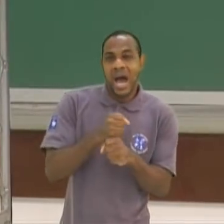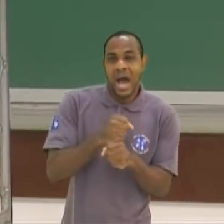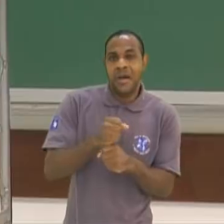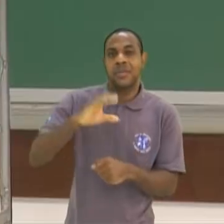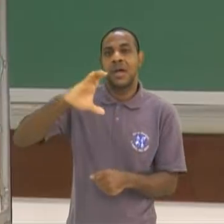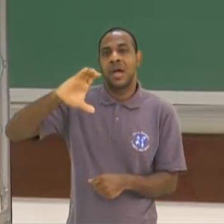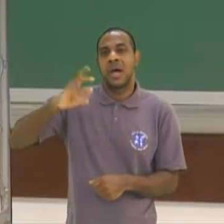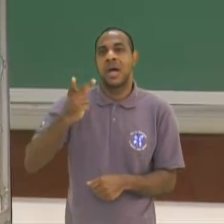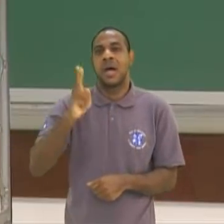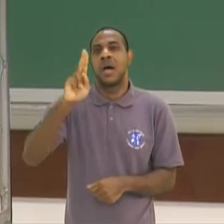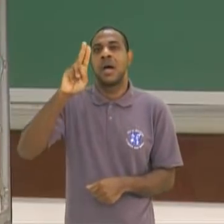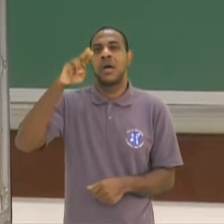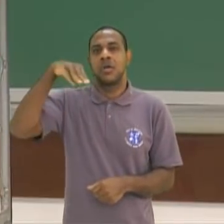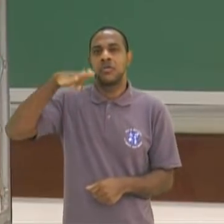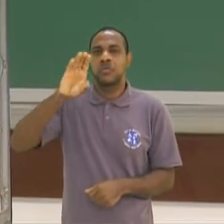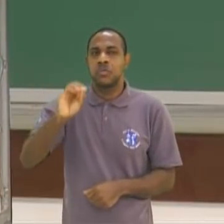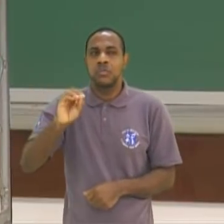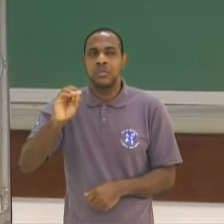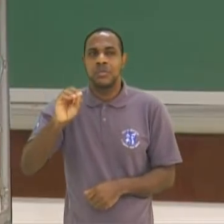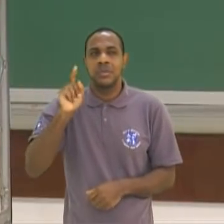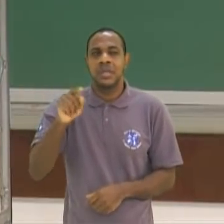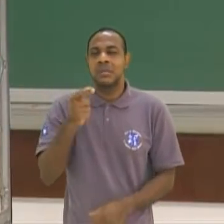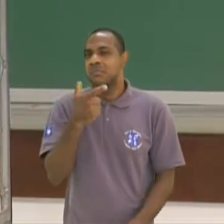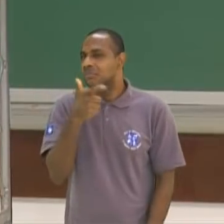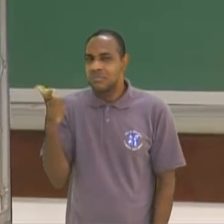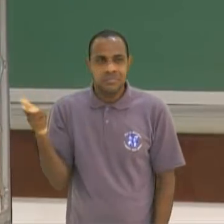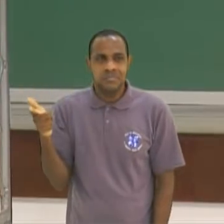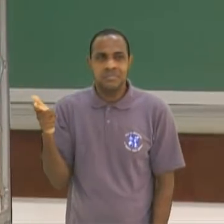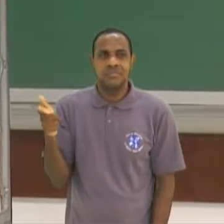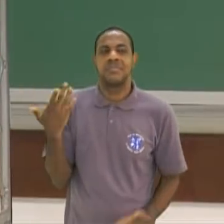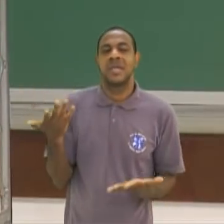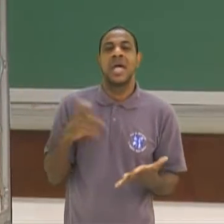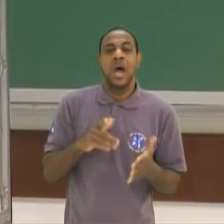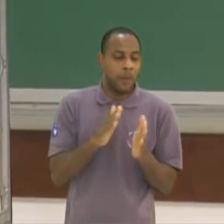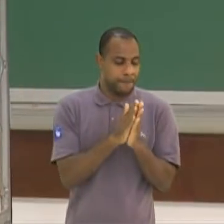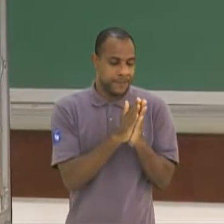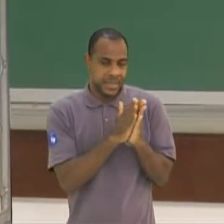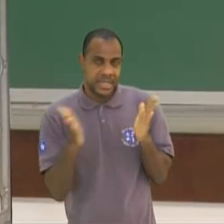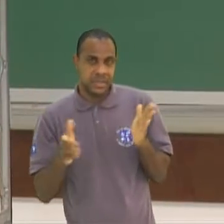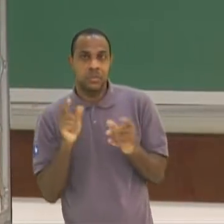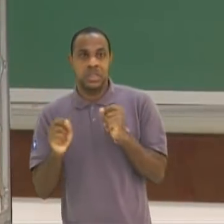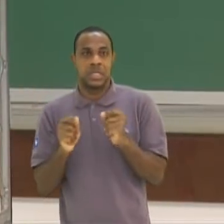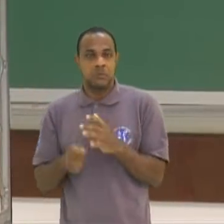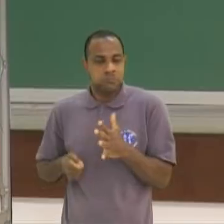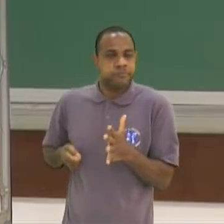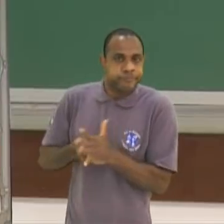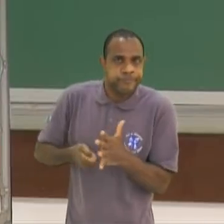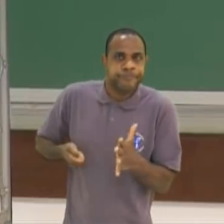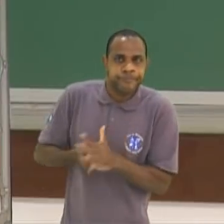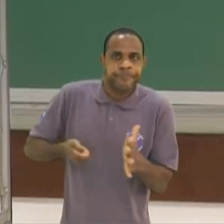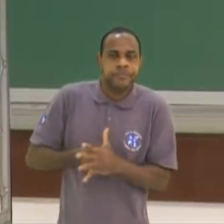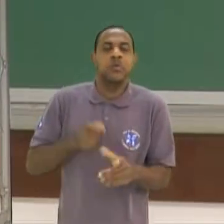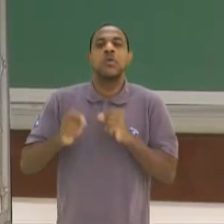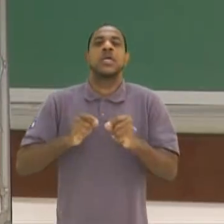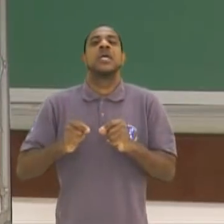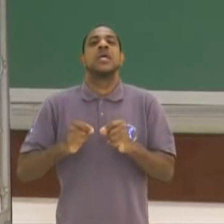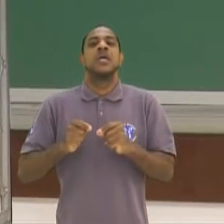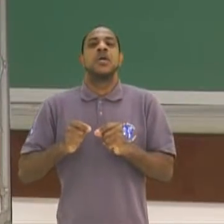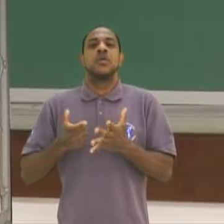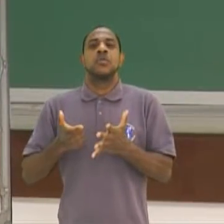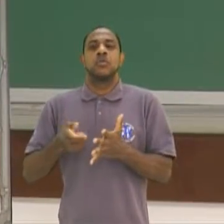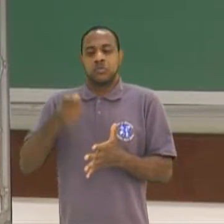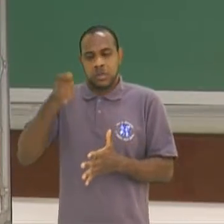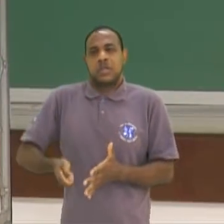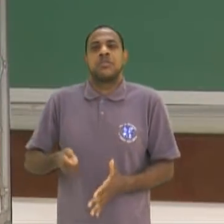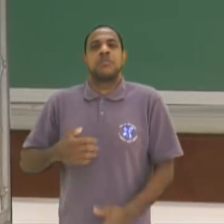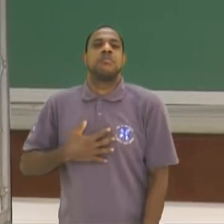falava como dele, não. Os anos de chumbo foram um período de maior repressão do regime militar. E eles